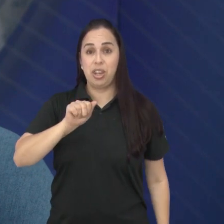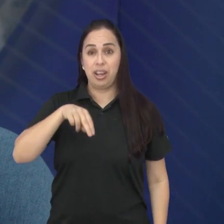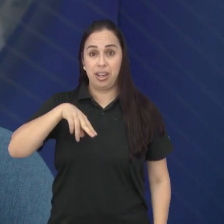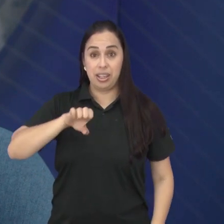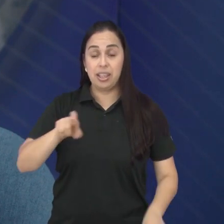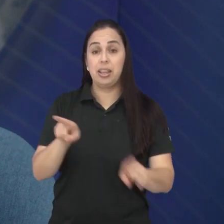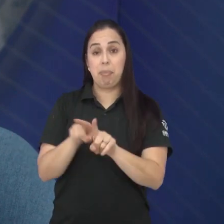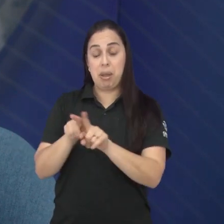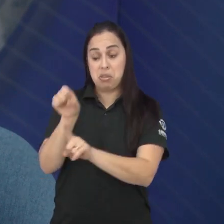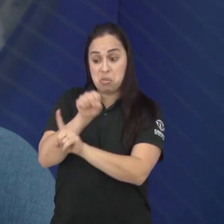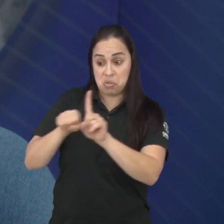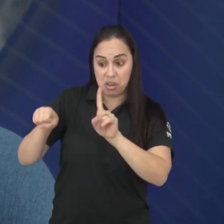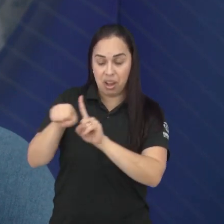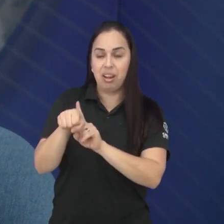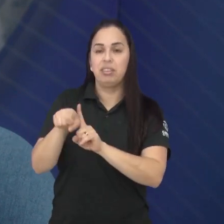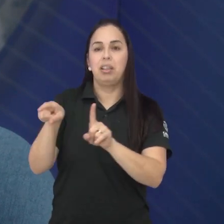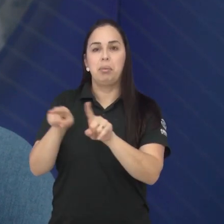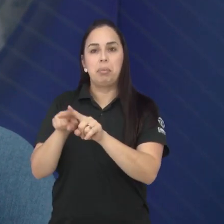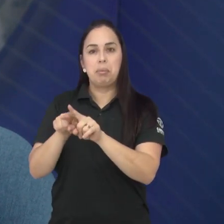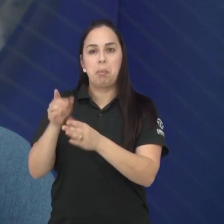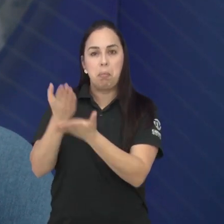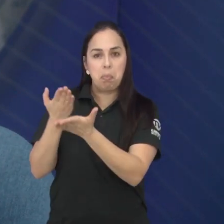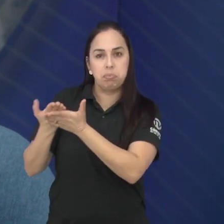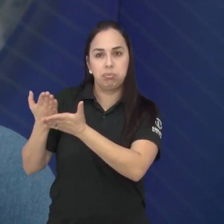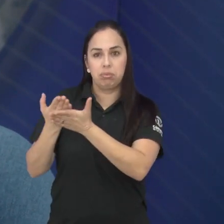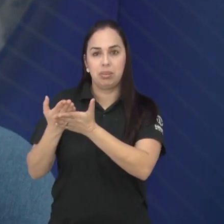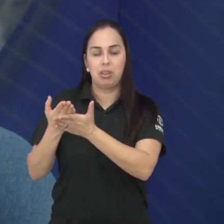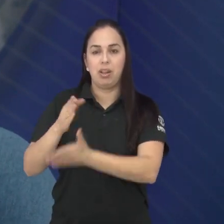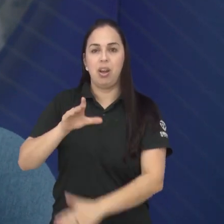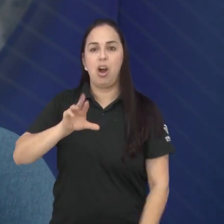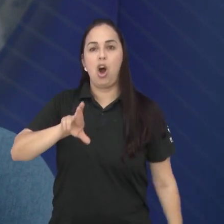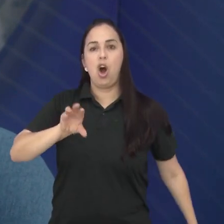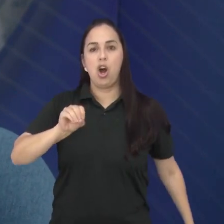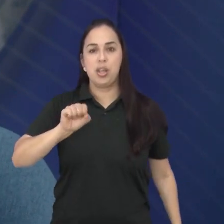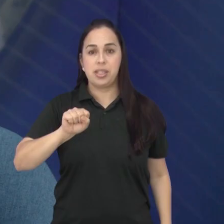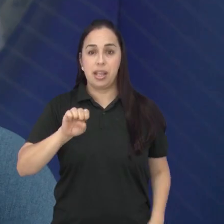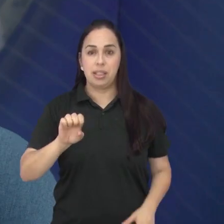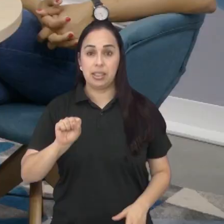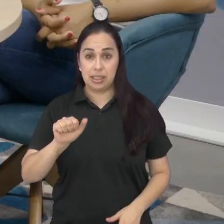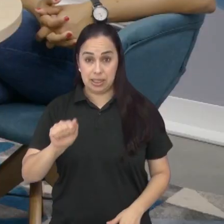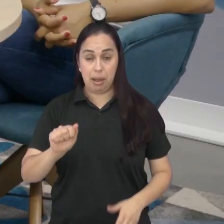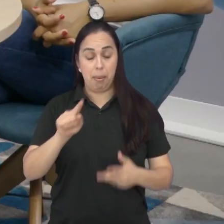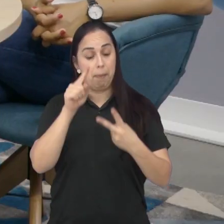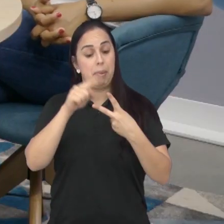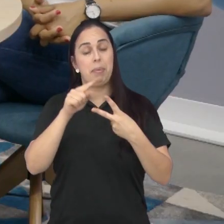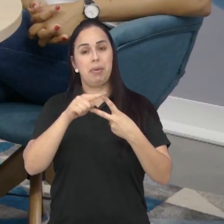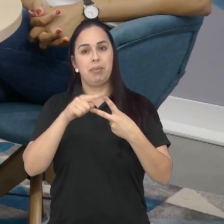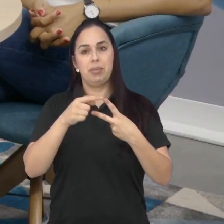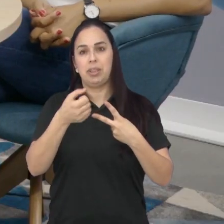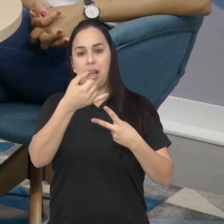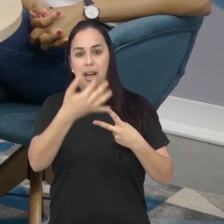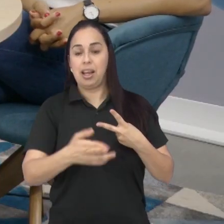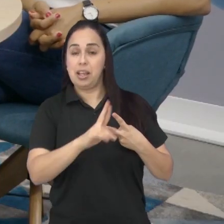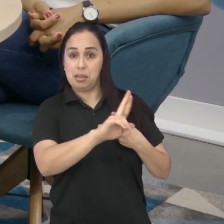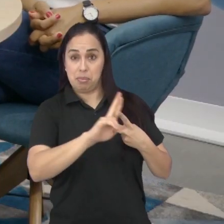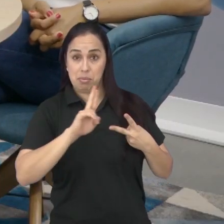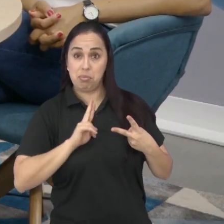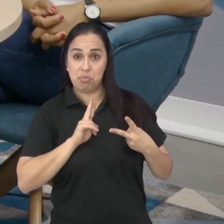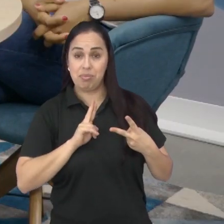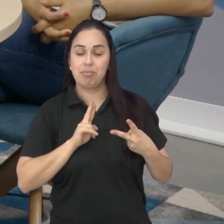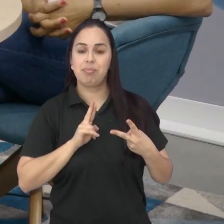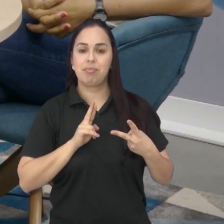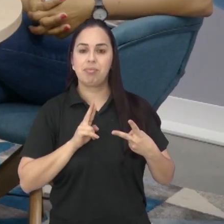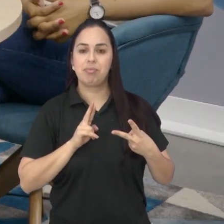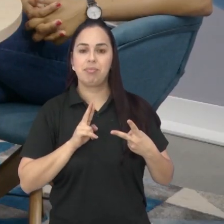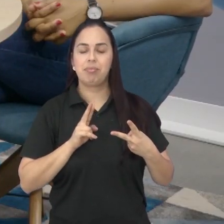a também socióloga e professora Rosa Scaquetti. Bom, a gente finalizou o primeiro bloco com a Rosa respondendo, né, minha